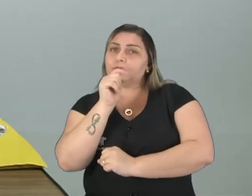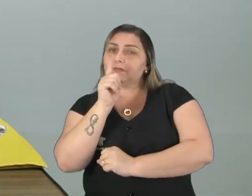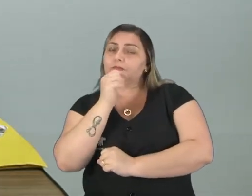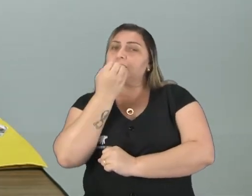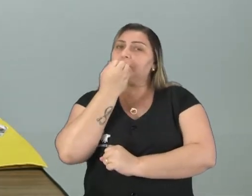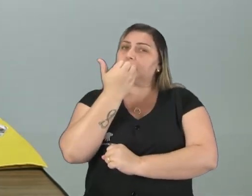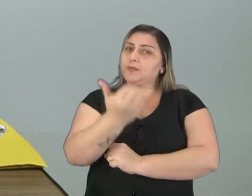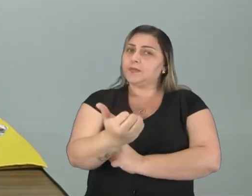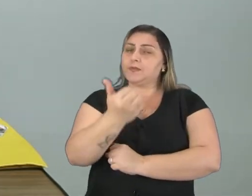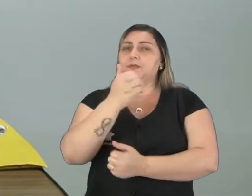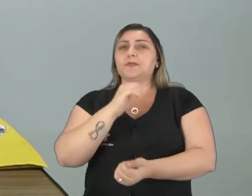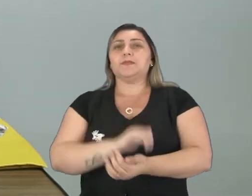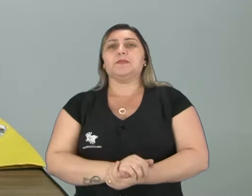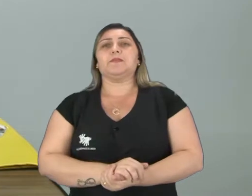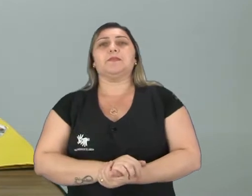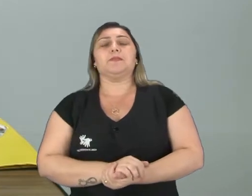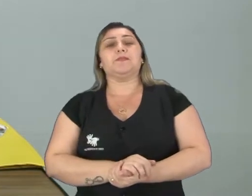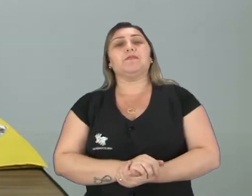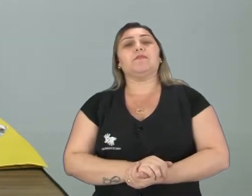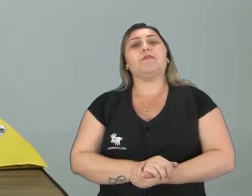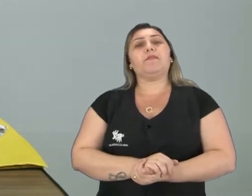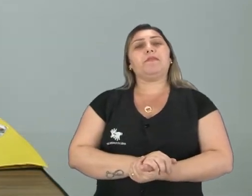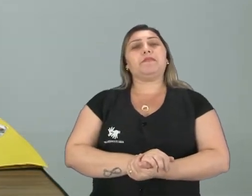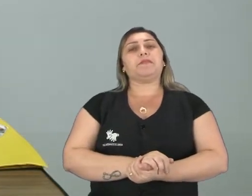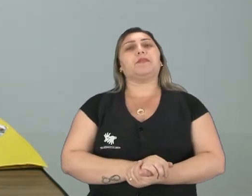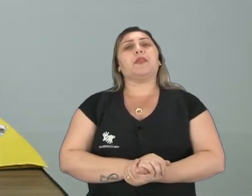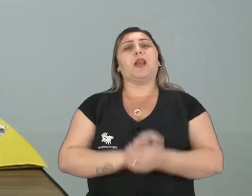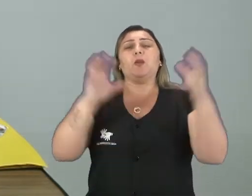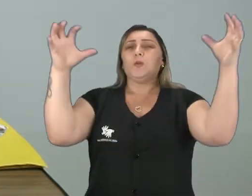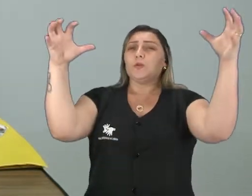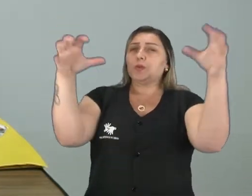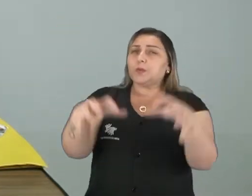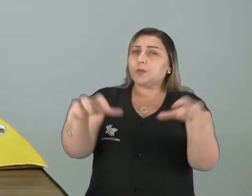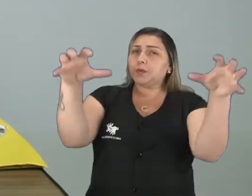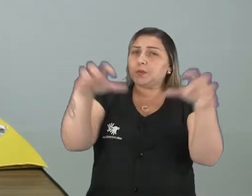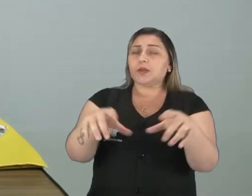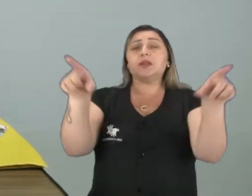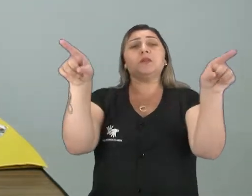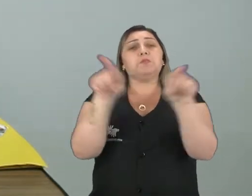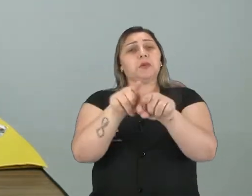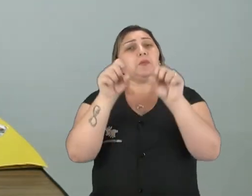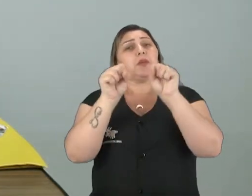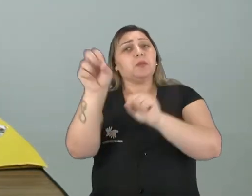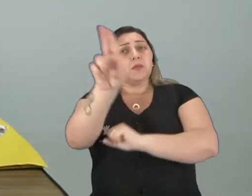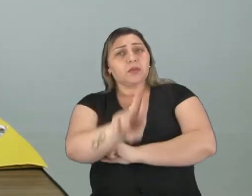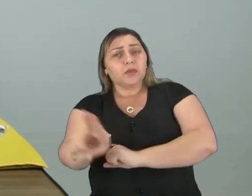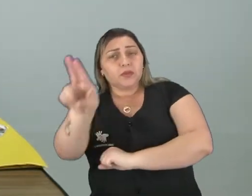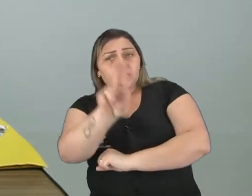água, muito bem. Em tempos, que está bem chuvoso, nós também podemos